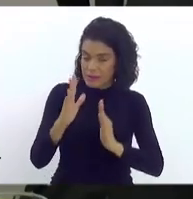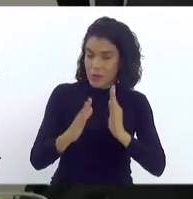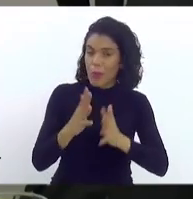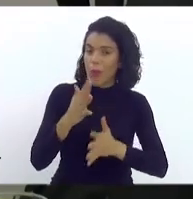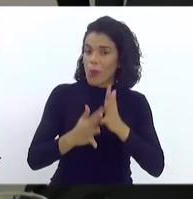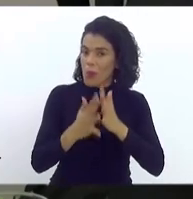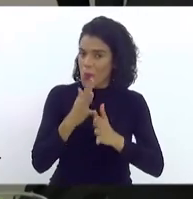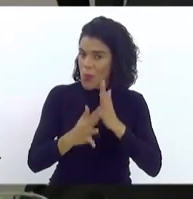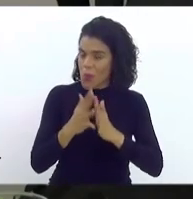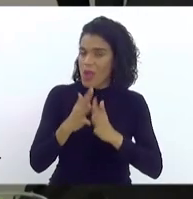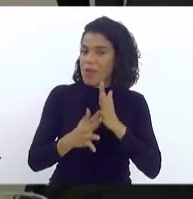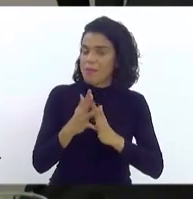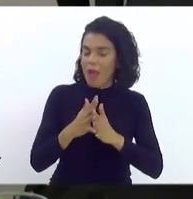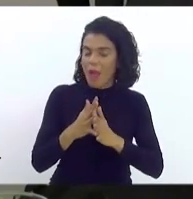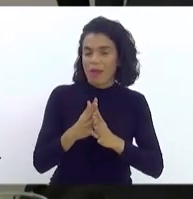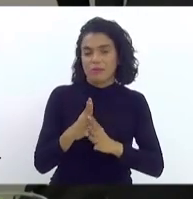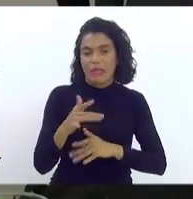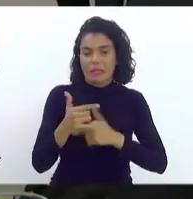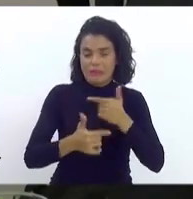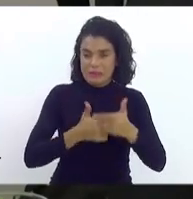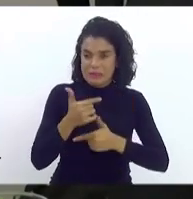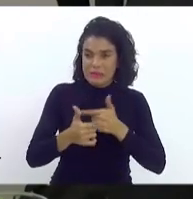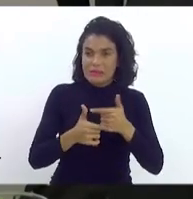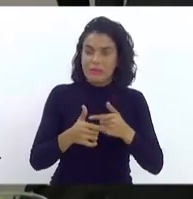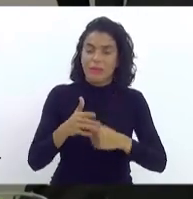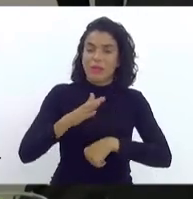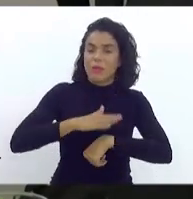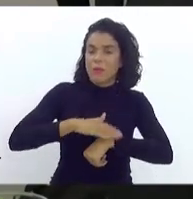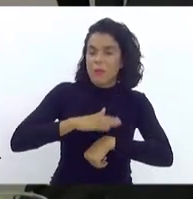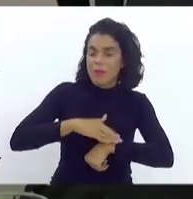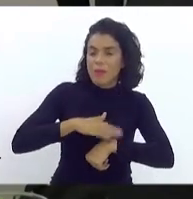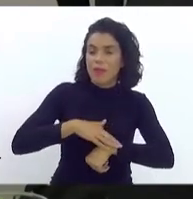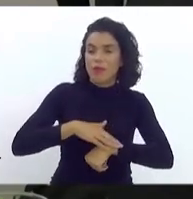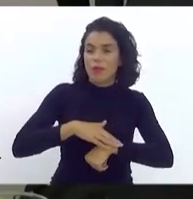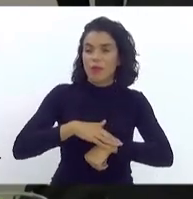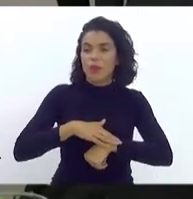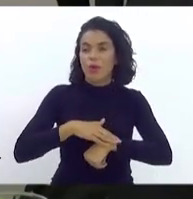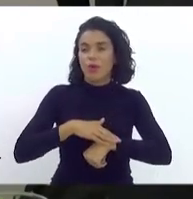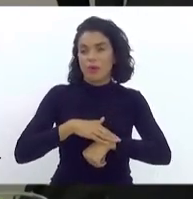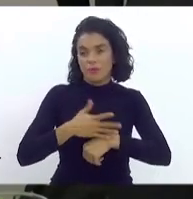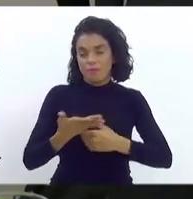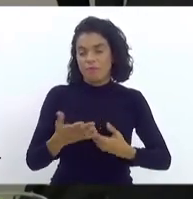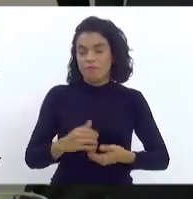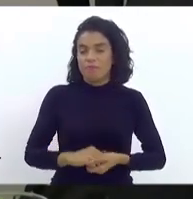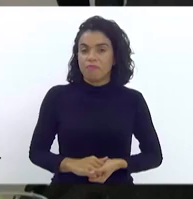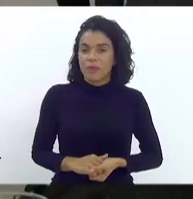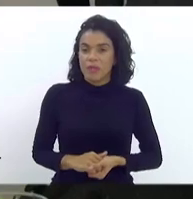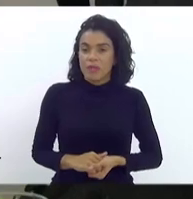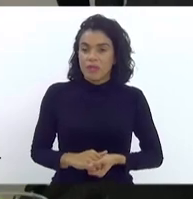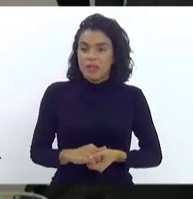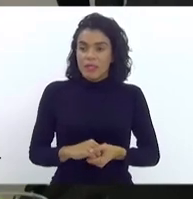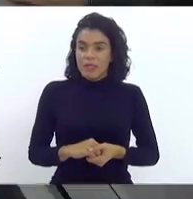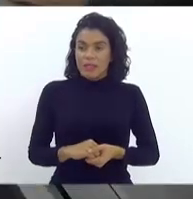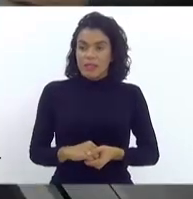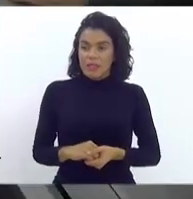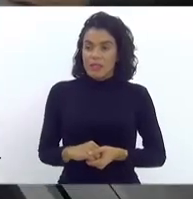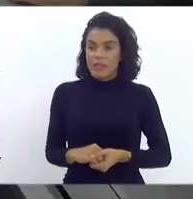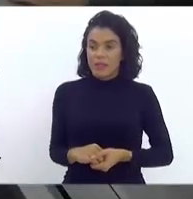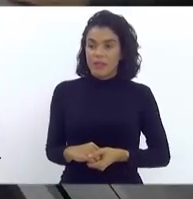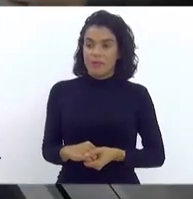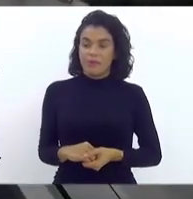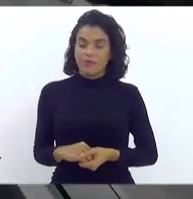impacto grande dentro das suas atividades e talvez não tivesse, naquele momento, dimensionada para isso. Né? Esses